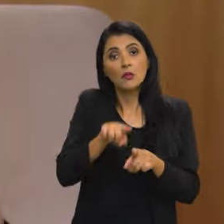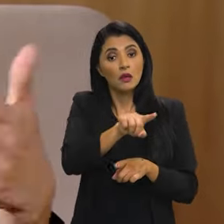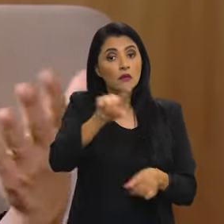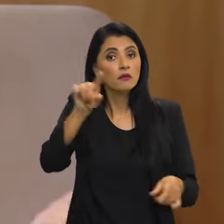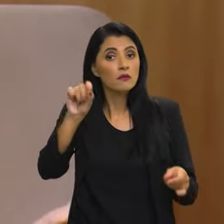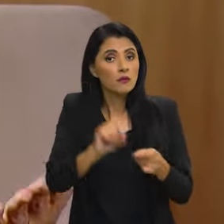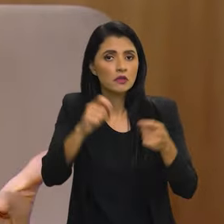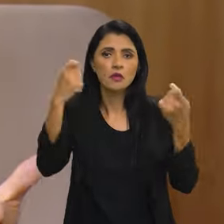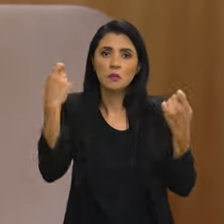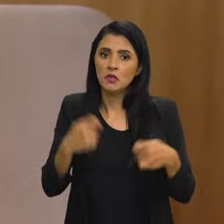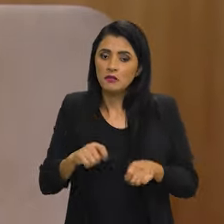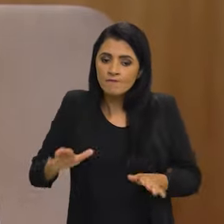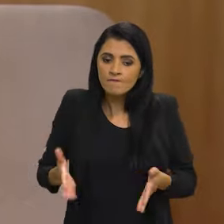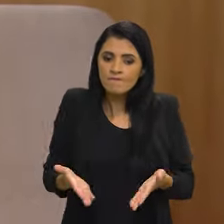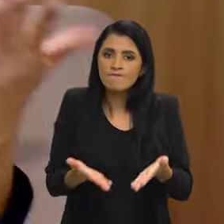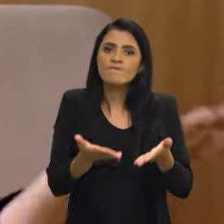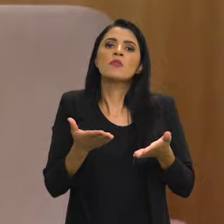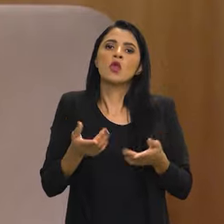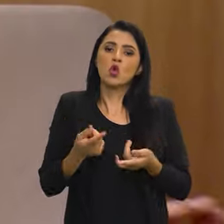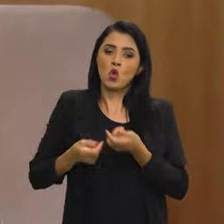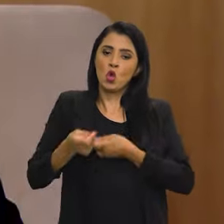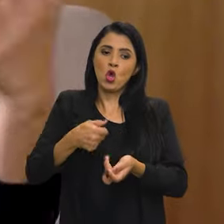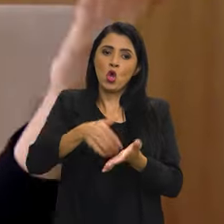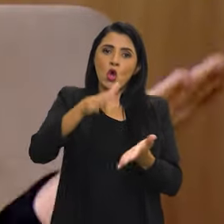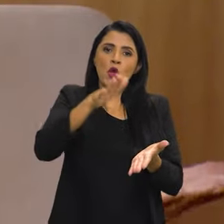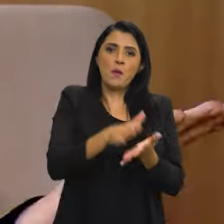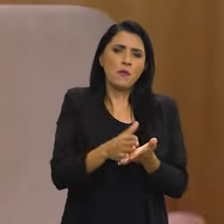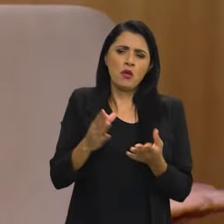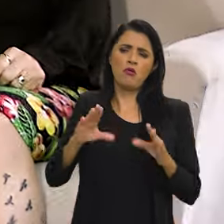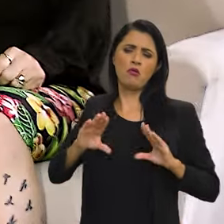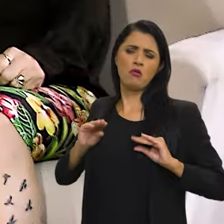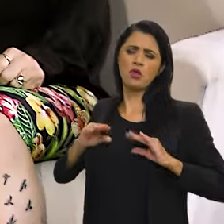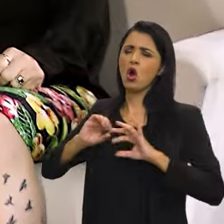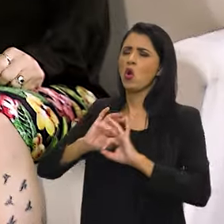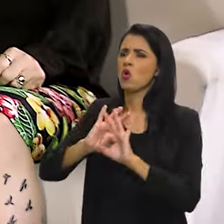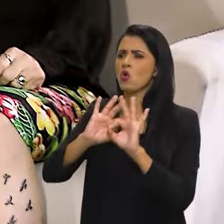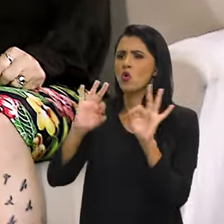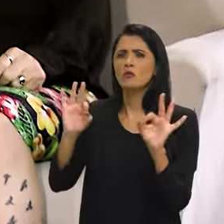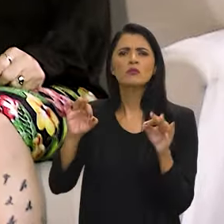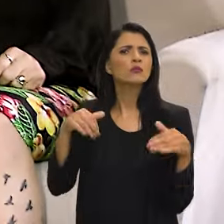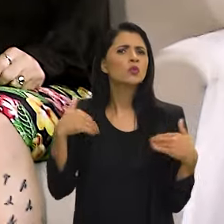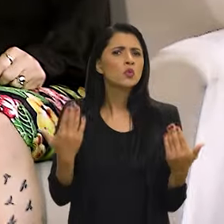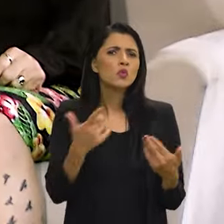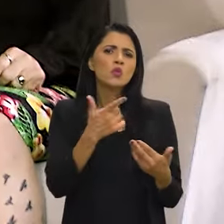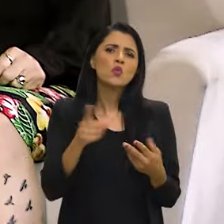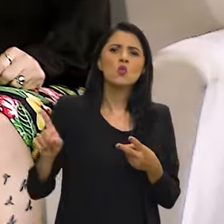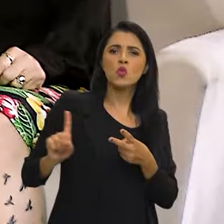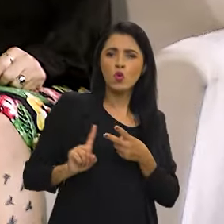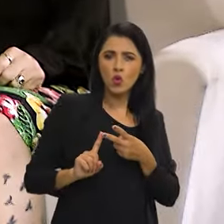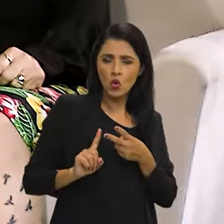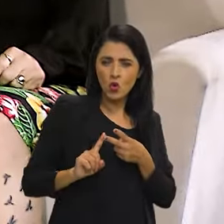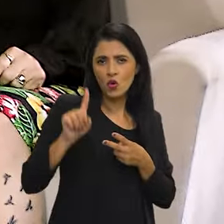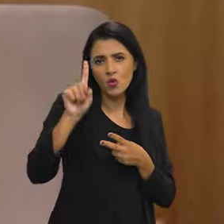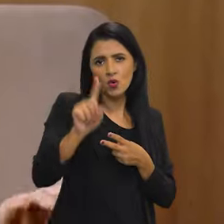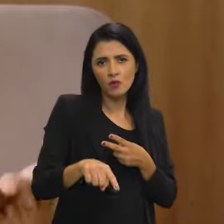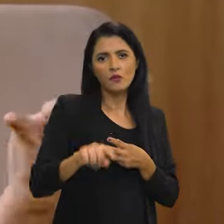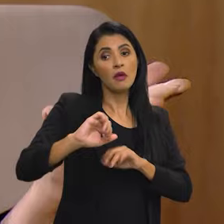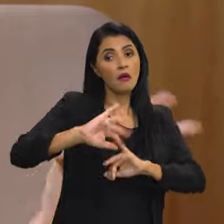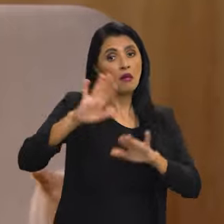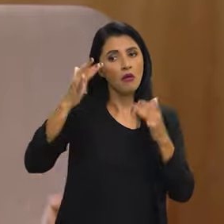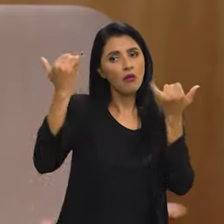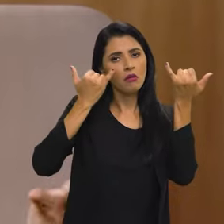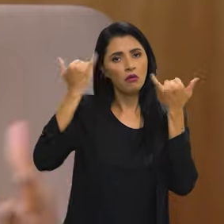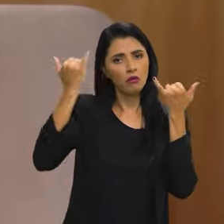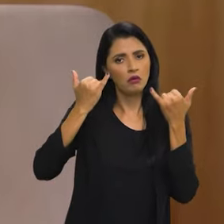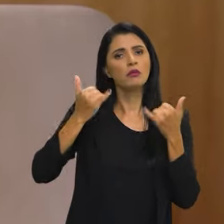obviamente, para que ela faça isso, ela tem que ter estímulos econômicos, porque hoje está tudo muito confortável. E qual que seria o outro grande pilar? E o outro grande pilar é